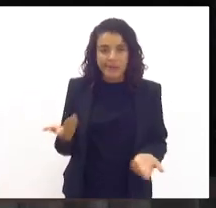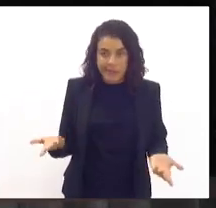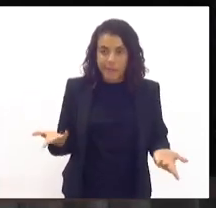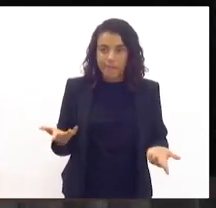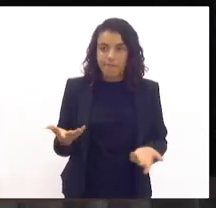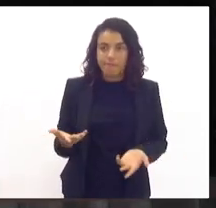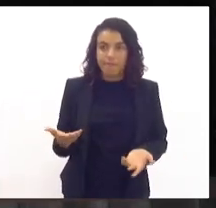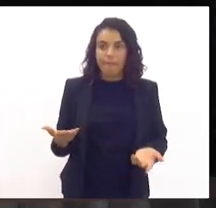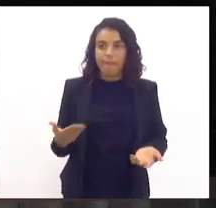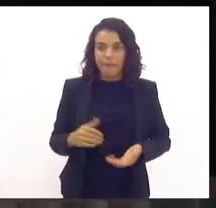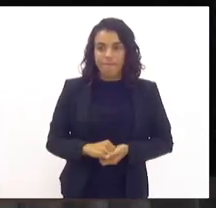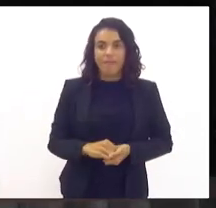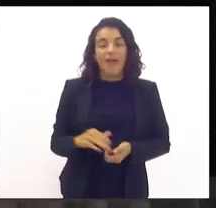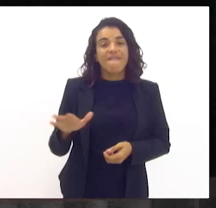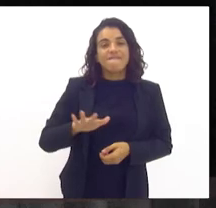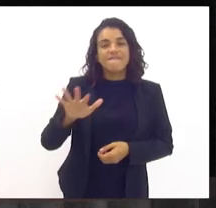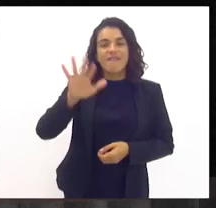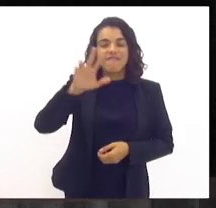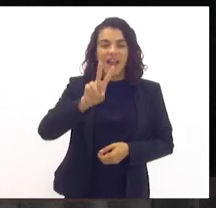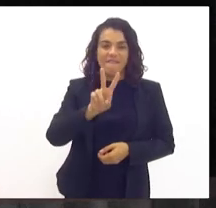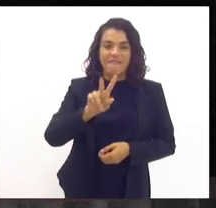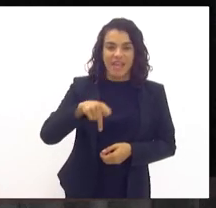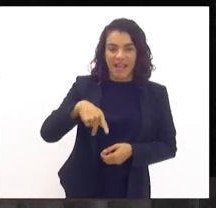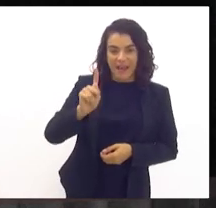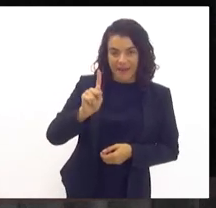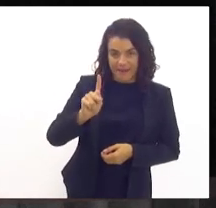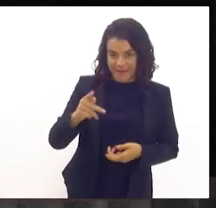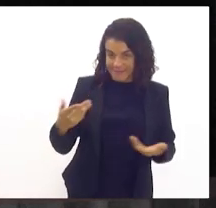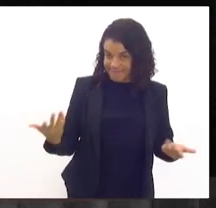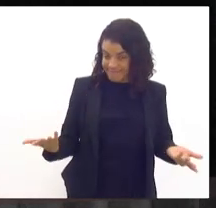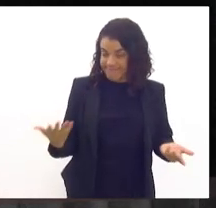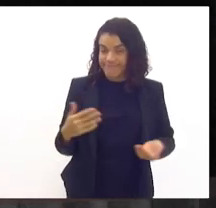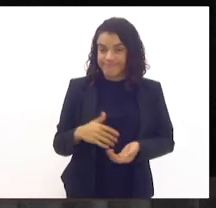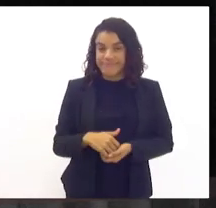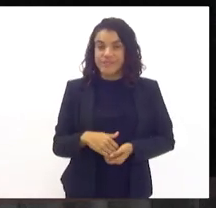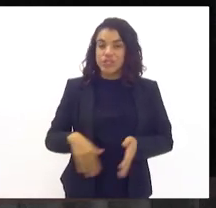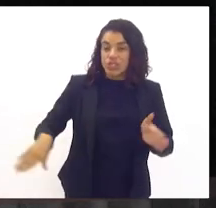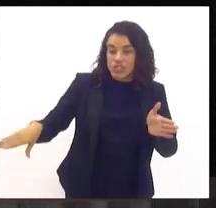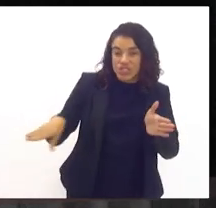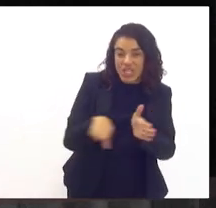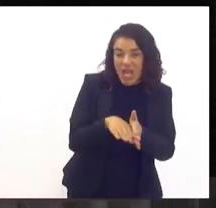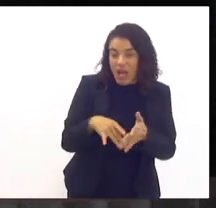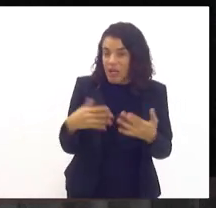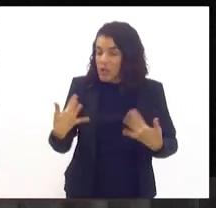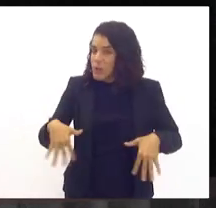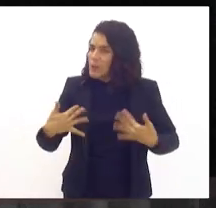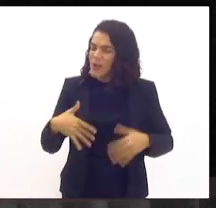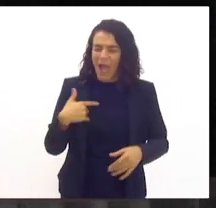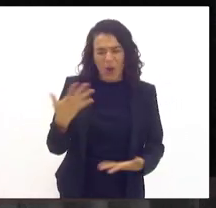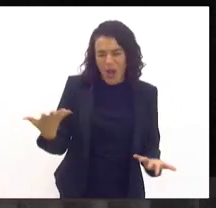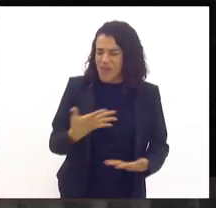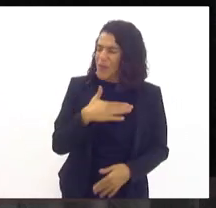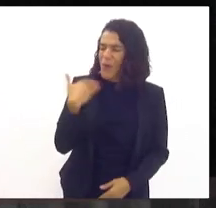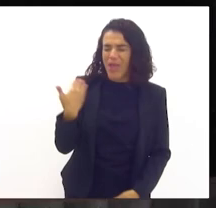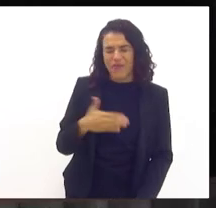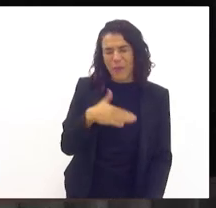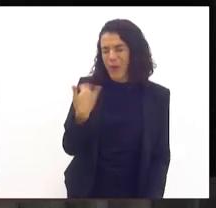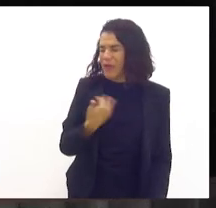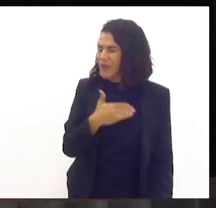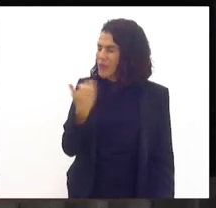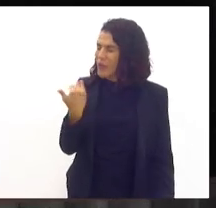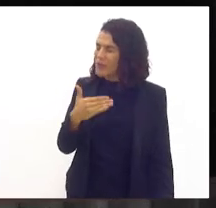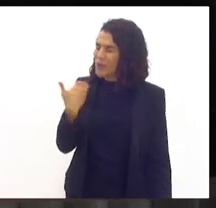até o final da favela lá da Vila Kennedy. Chegando lá, aquele desespero todo, eu falei, porra, vou morrer aqui nessa porra aqui, eu vou morrer